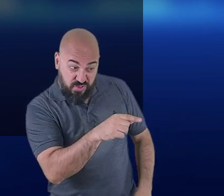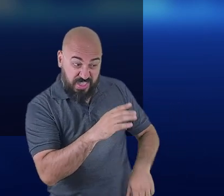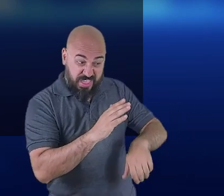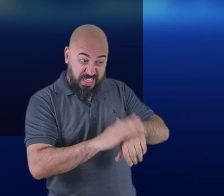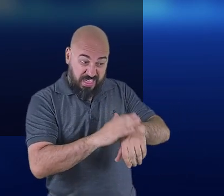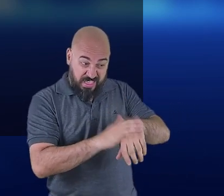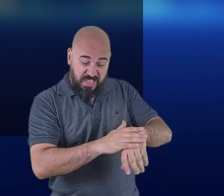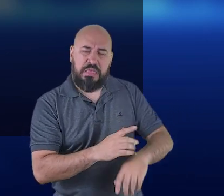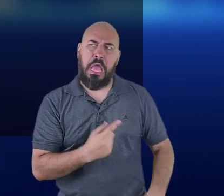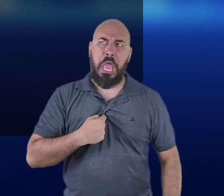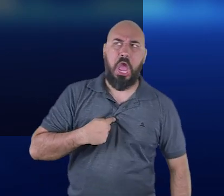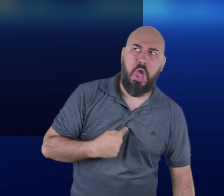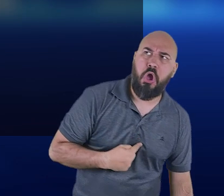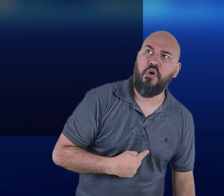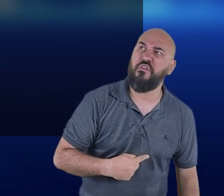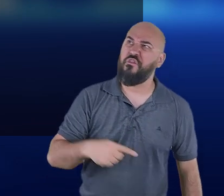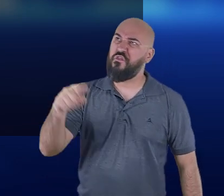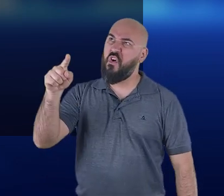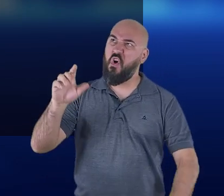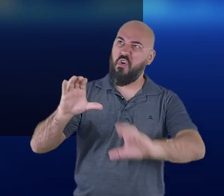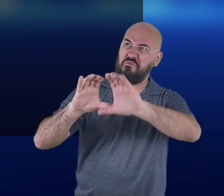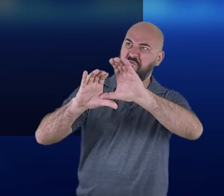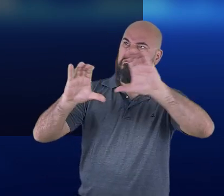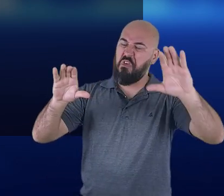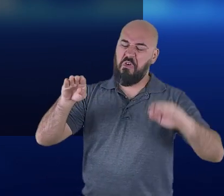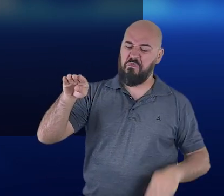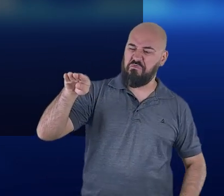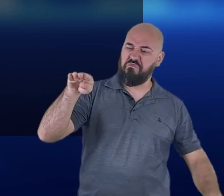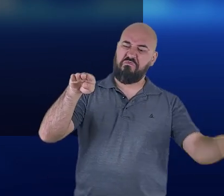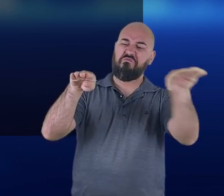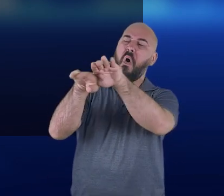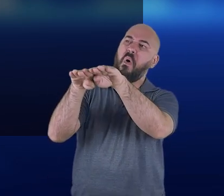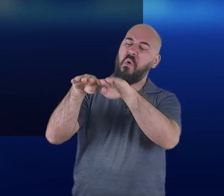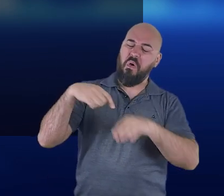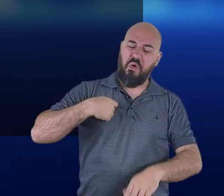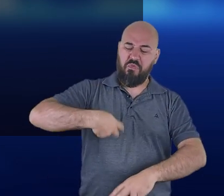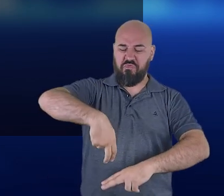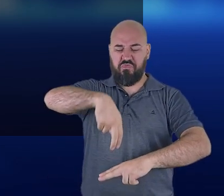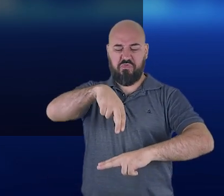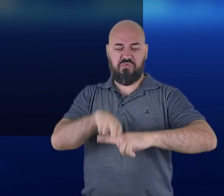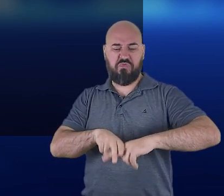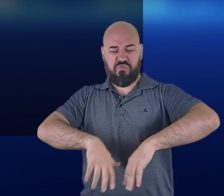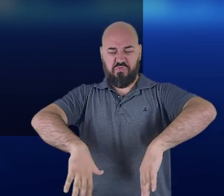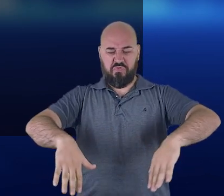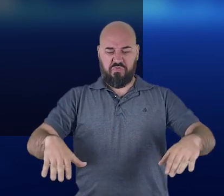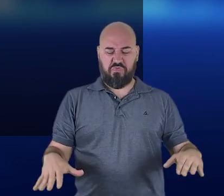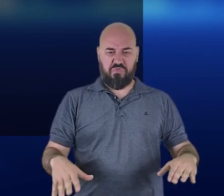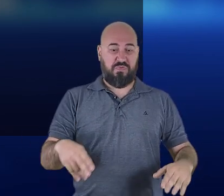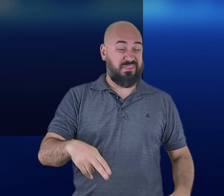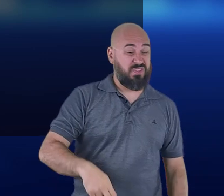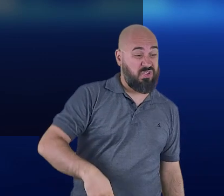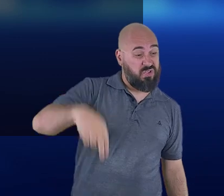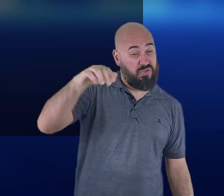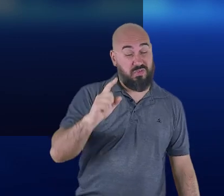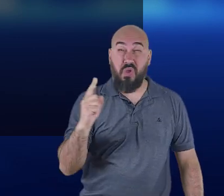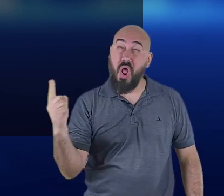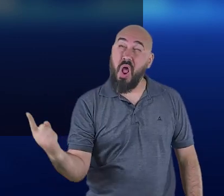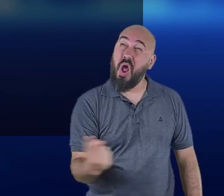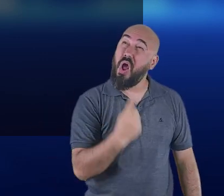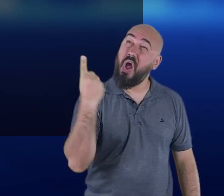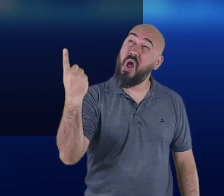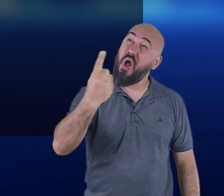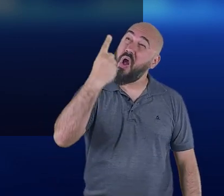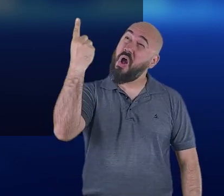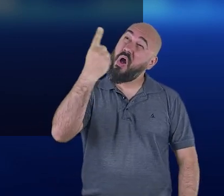estrelas de Deus exaltarei o meu trono, e no monte da congregação me assentarei nas extremidades do norte.